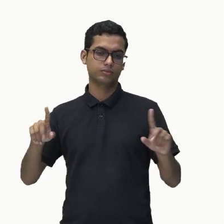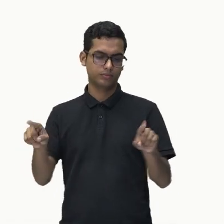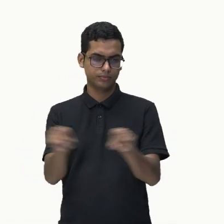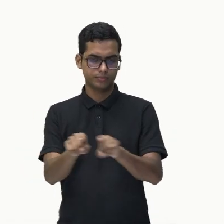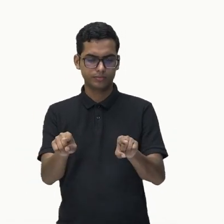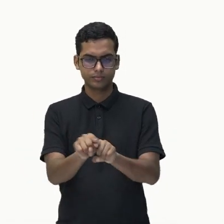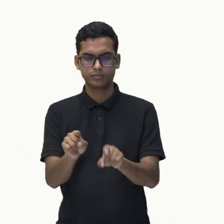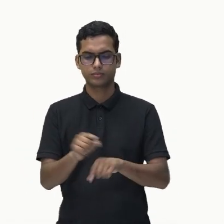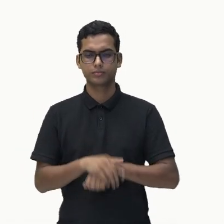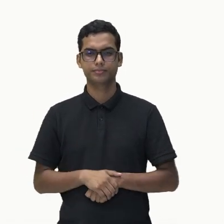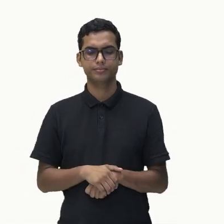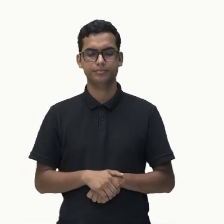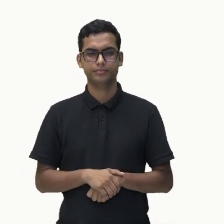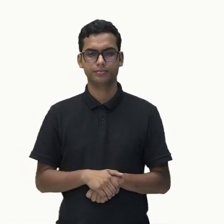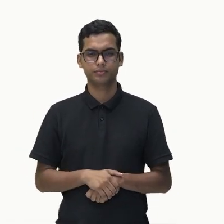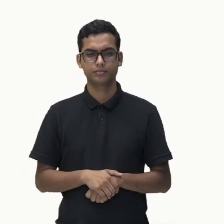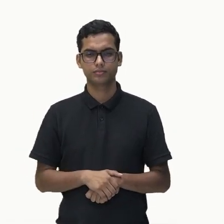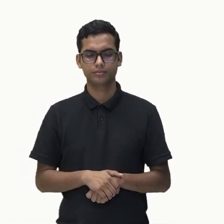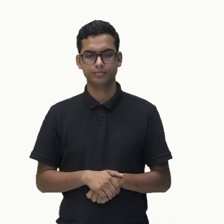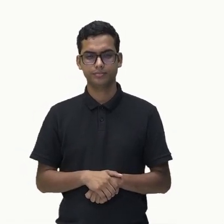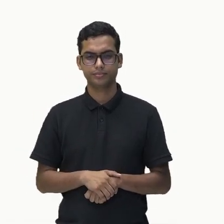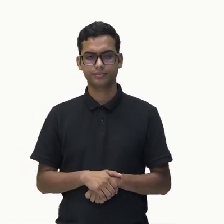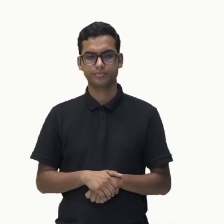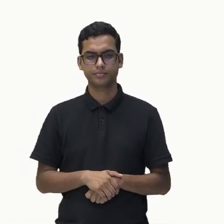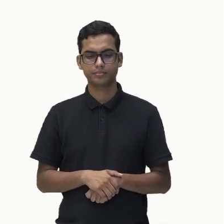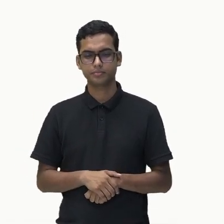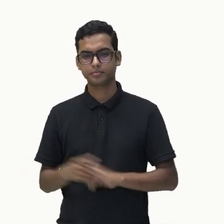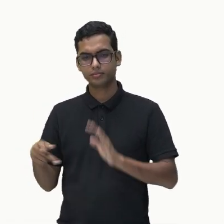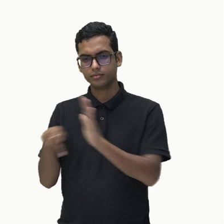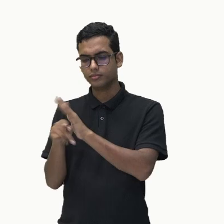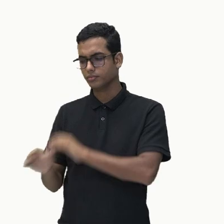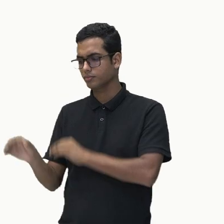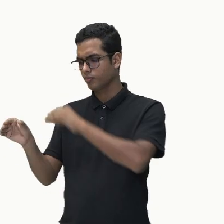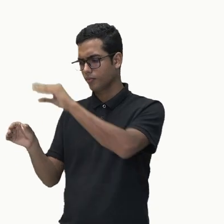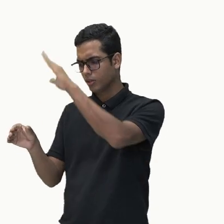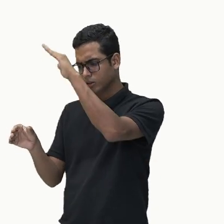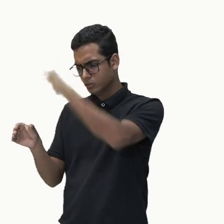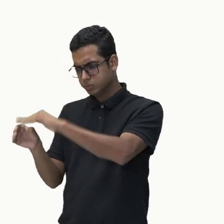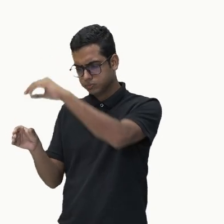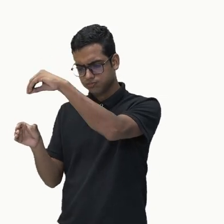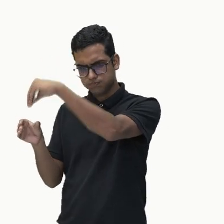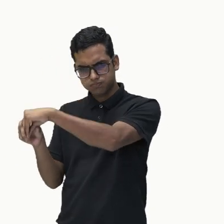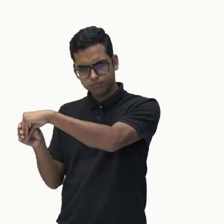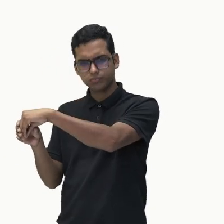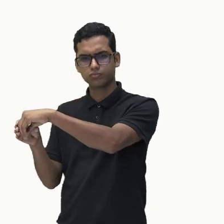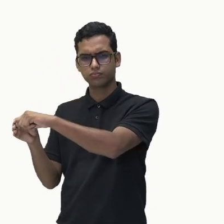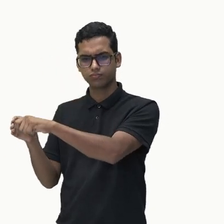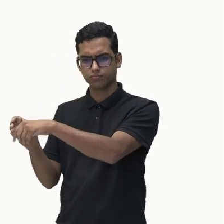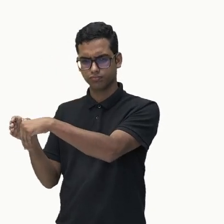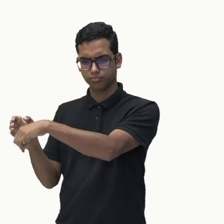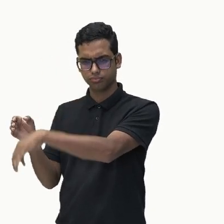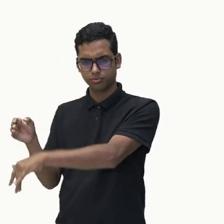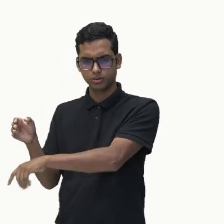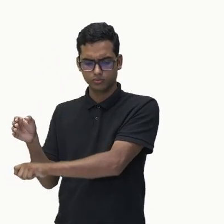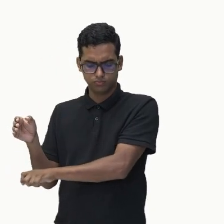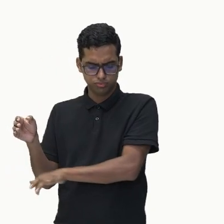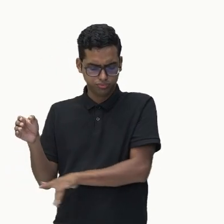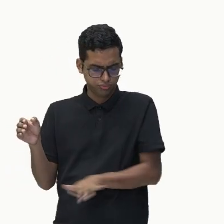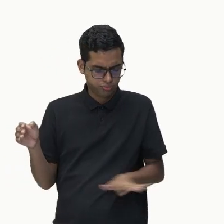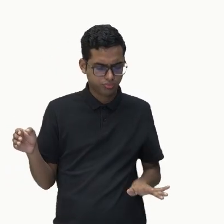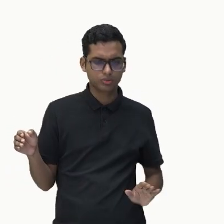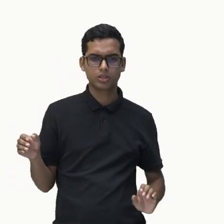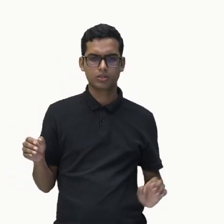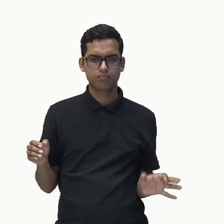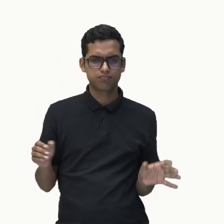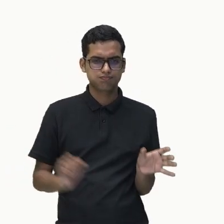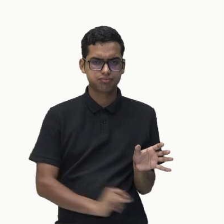A pressão que foi exercida no êmbolo menor vai ser exercida também no êmbolo maior. Tá certo? E aí, olha